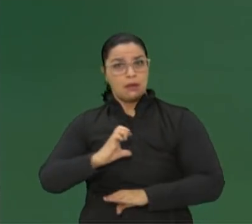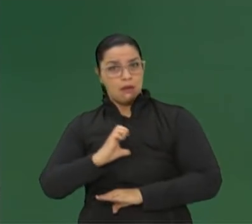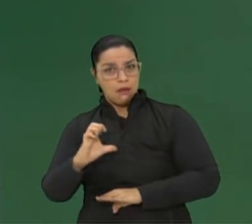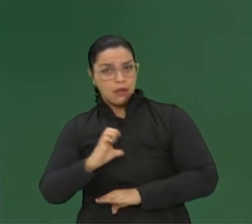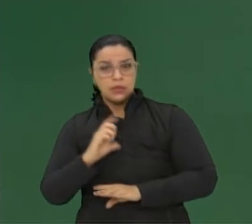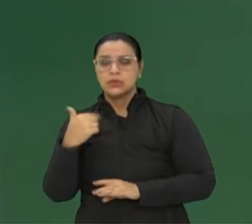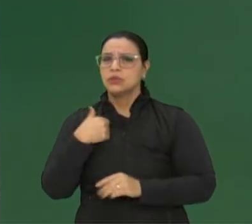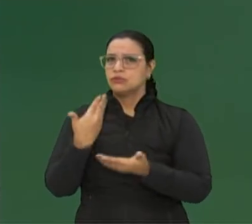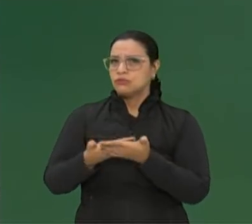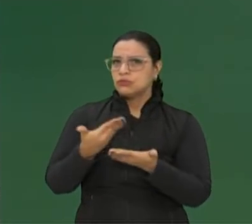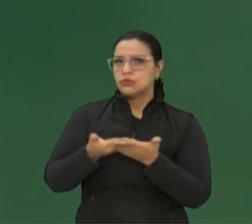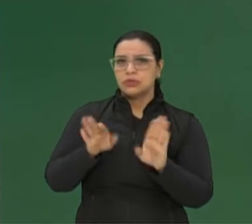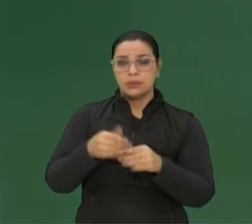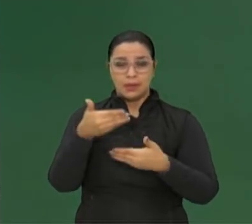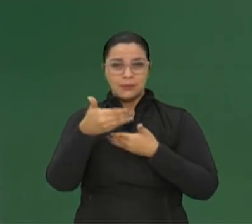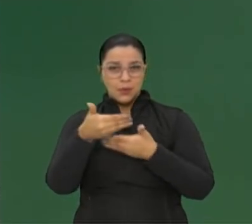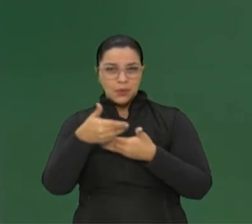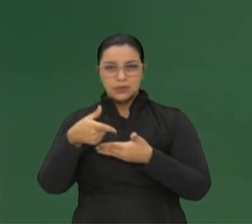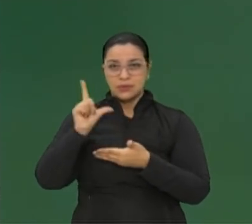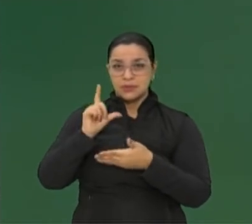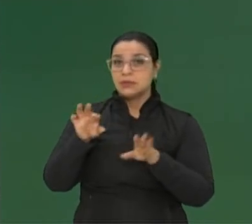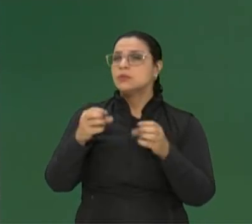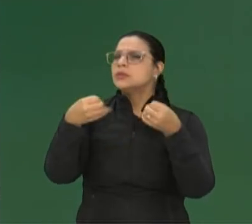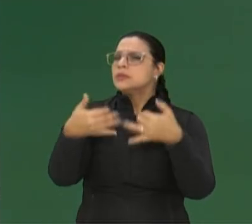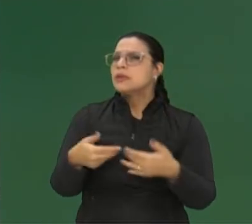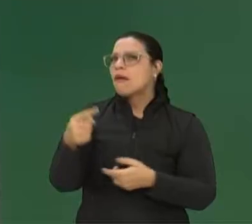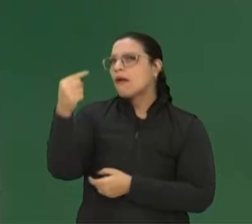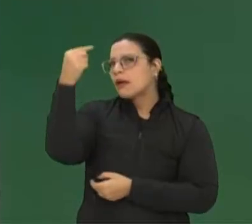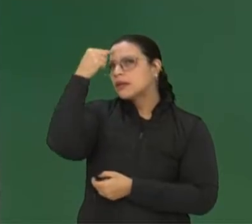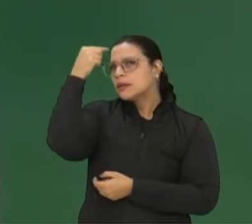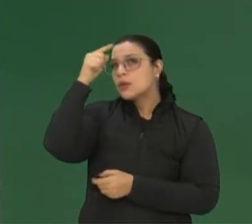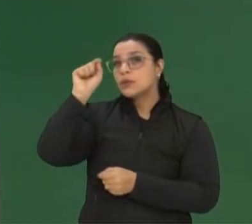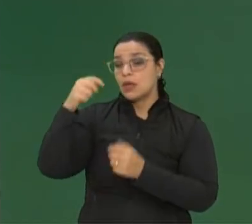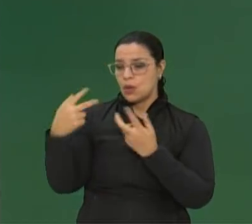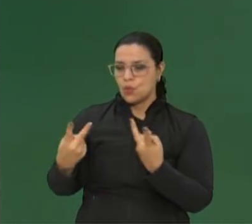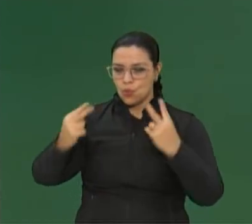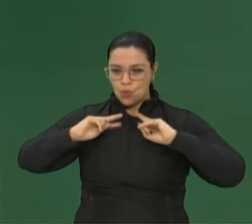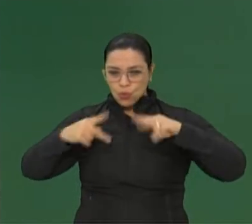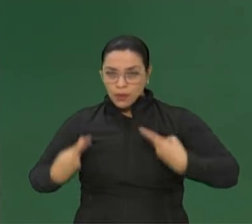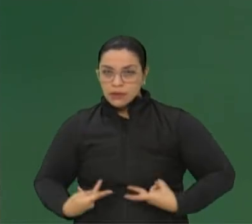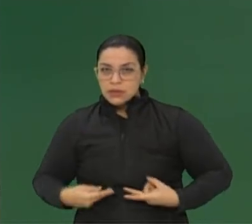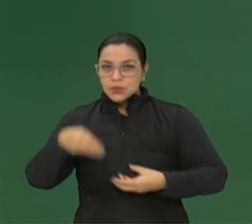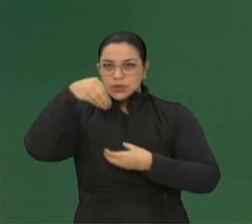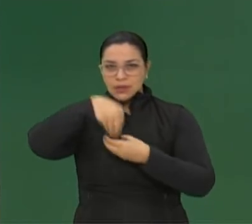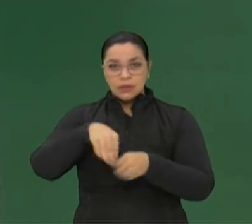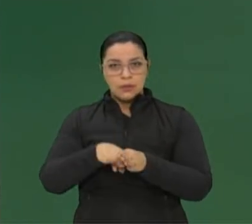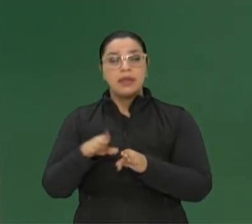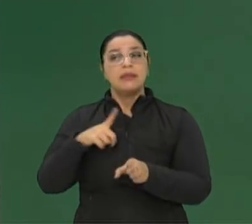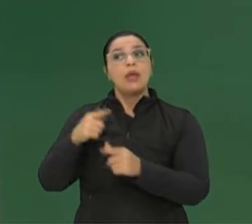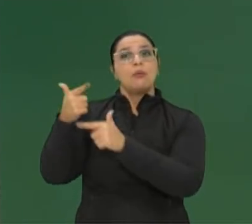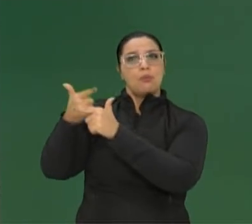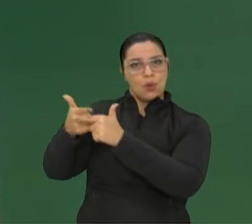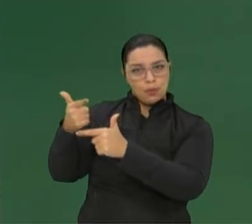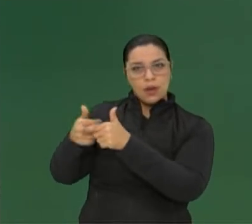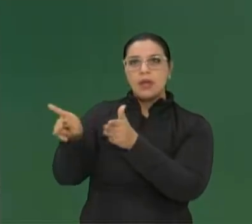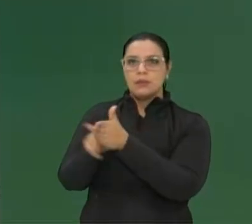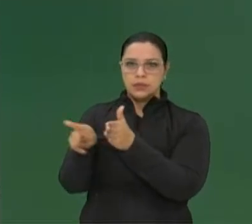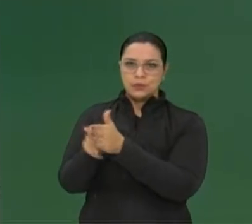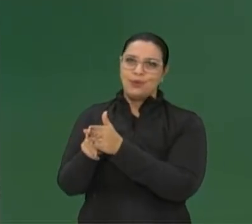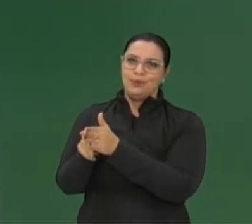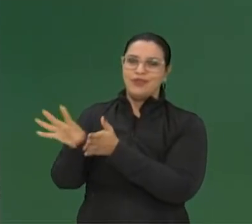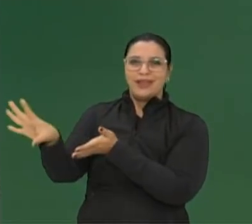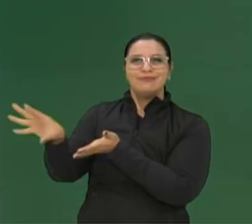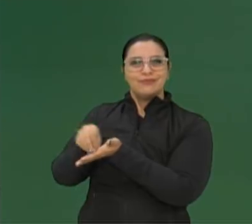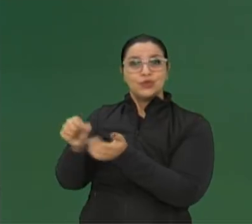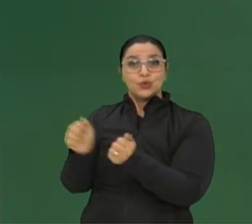ético que nós vimos, né? No slide anterior, justamente essa ideia que o humanismo vai incorporar também, tá? Ele vai herdar os problemas da Idade Média, né?